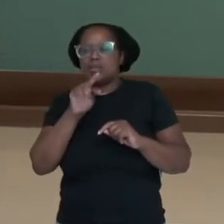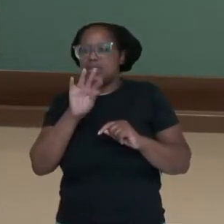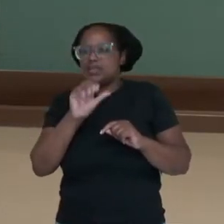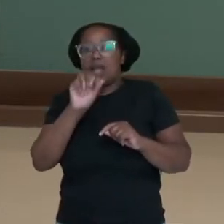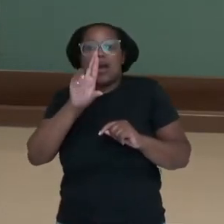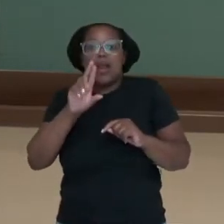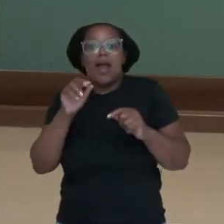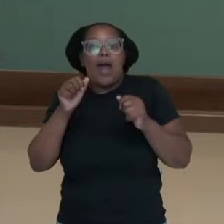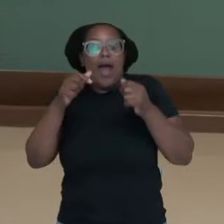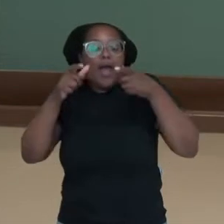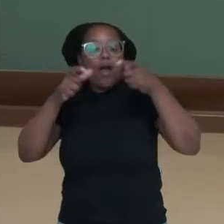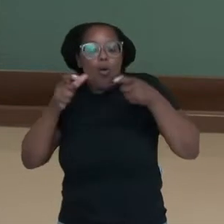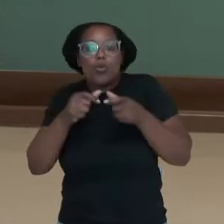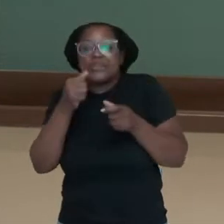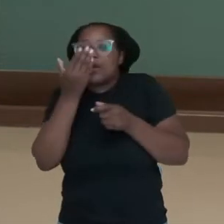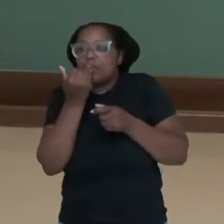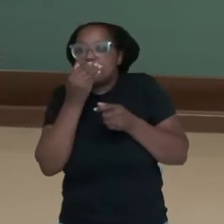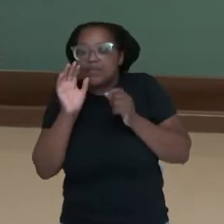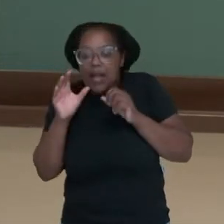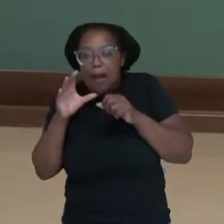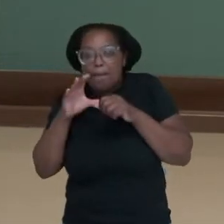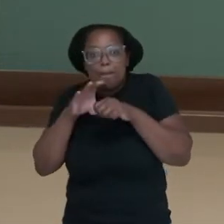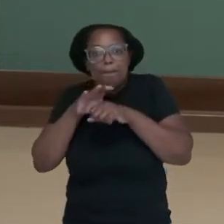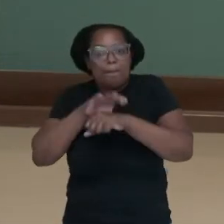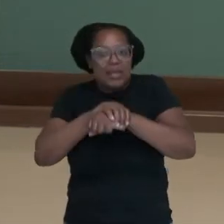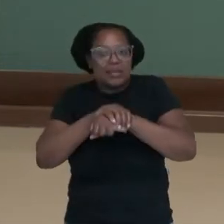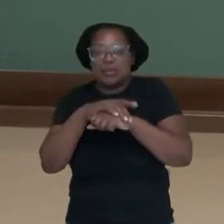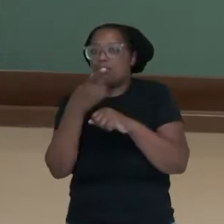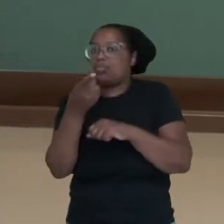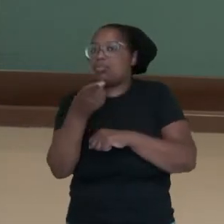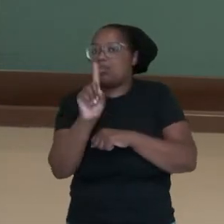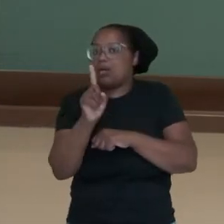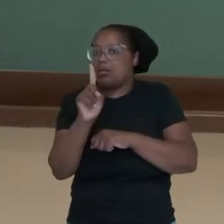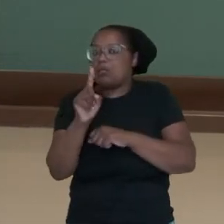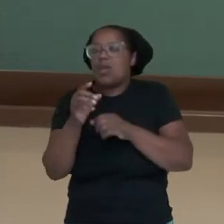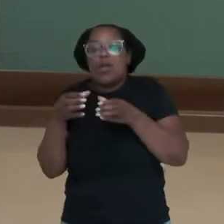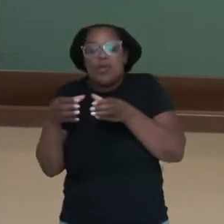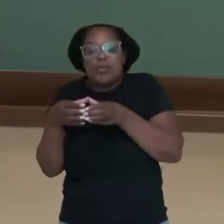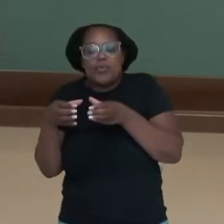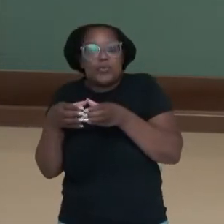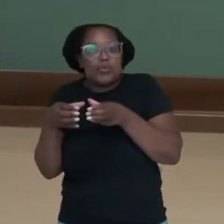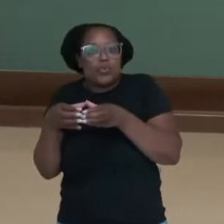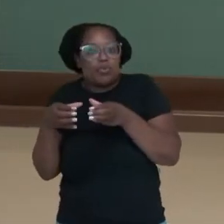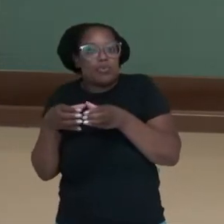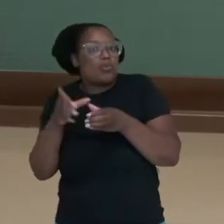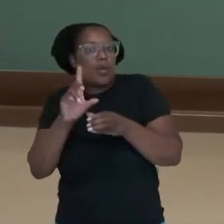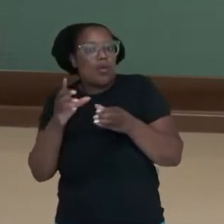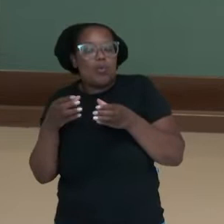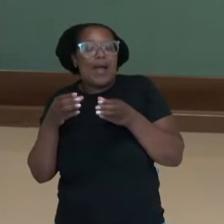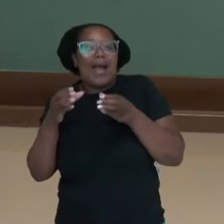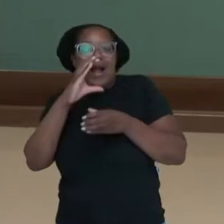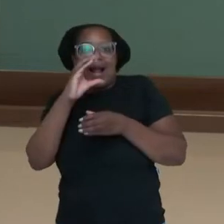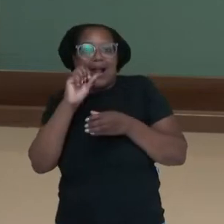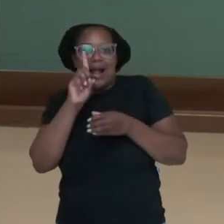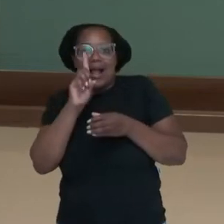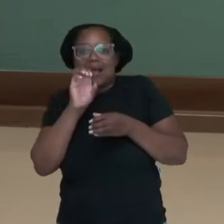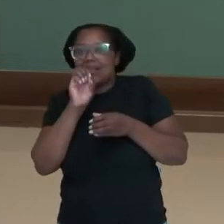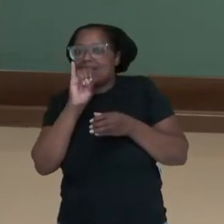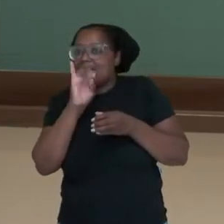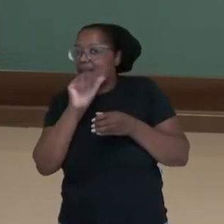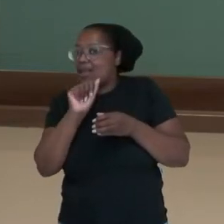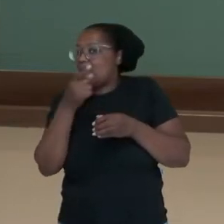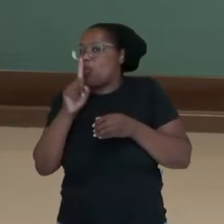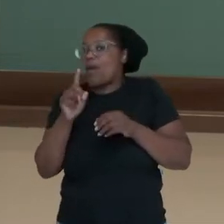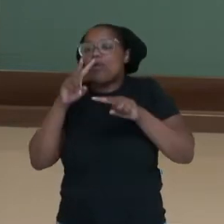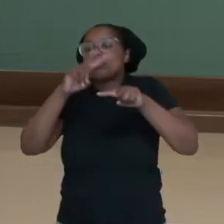presos. Né? Repare bem na palavra cadeia, é aquele lugar onde as pessoas ficam presas. Alimentar de